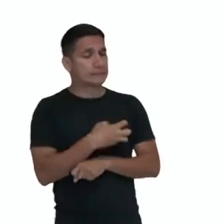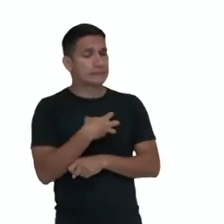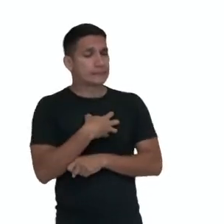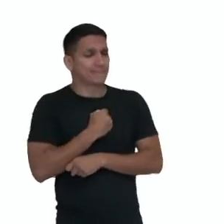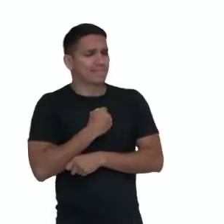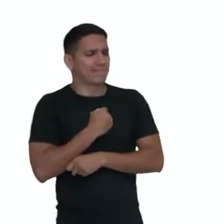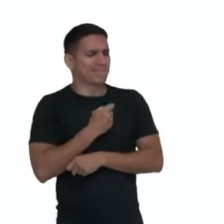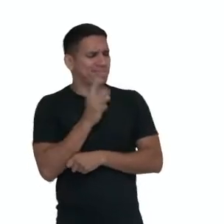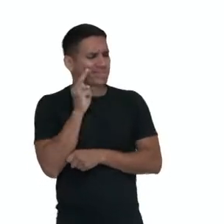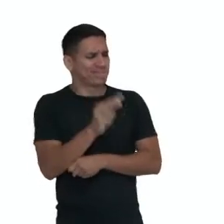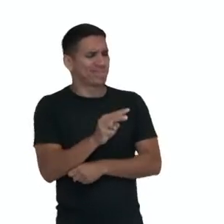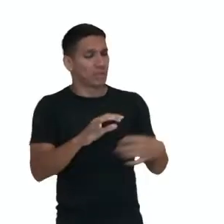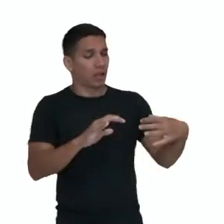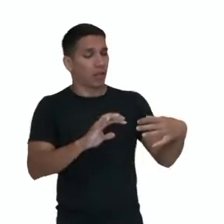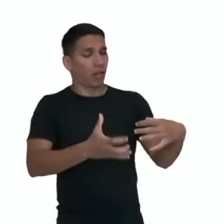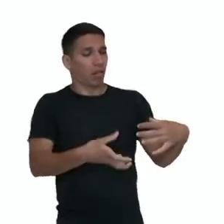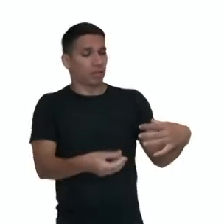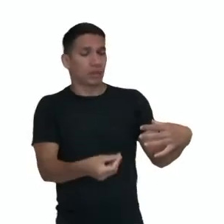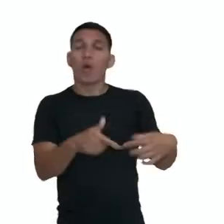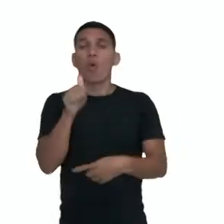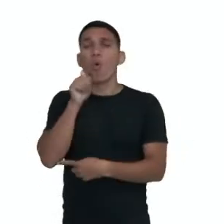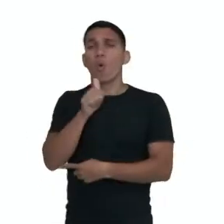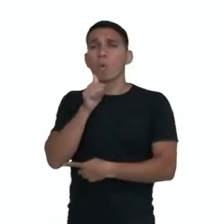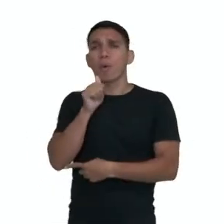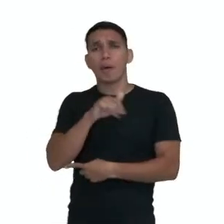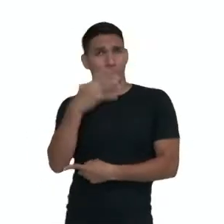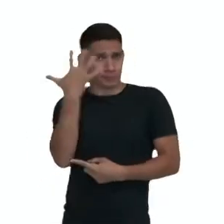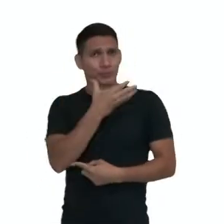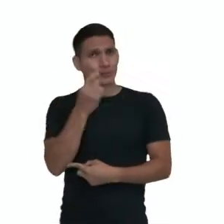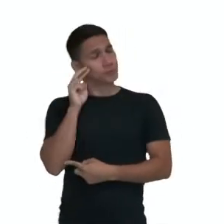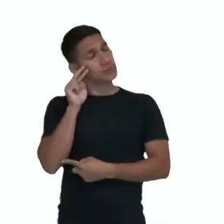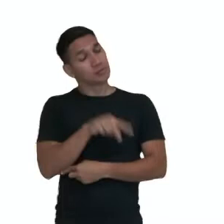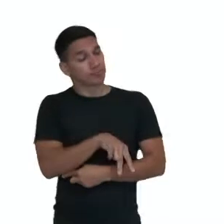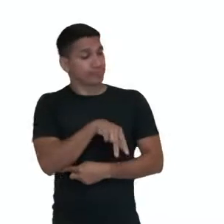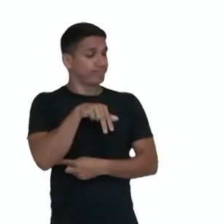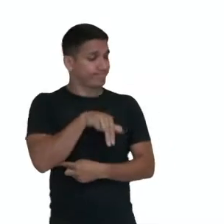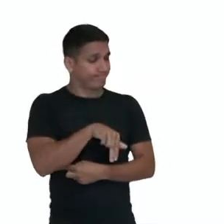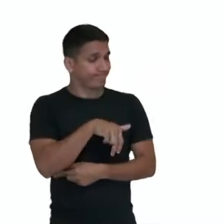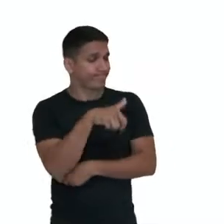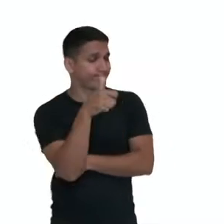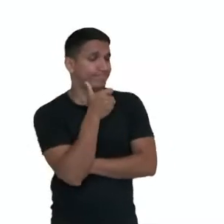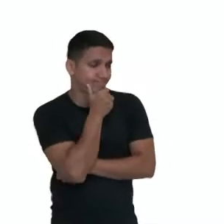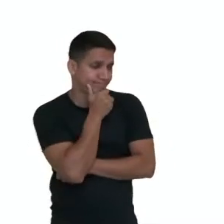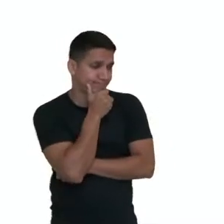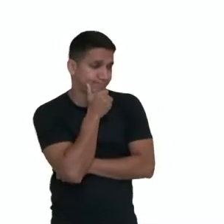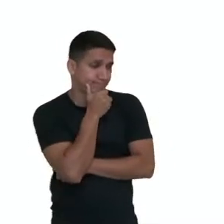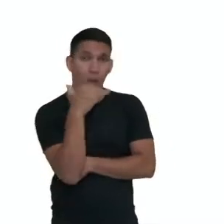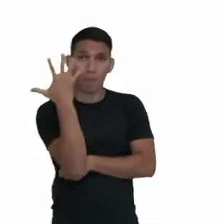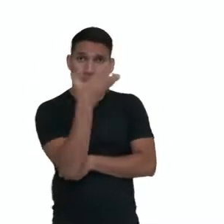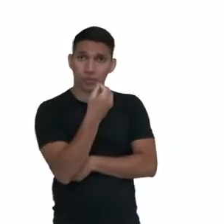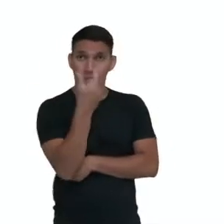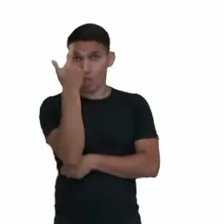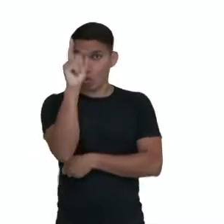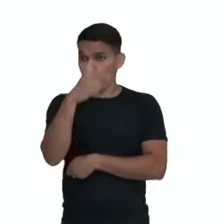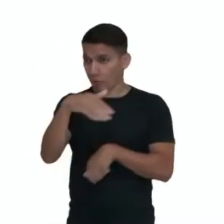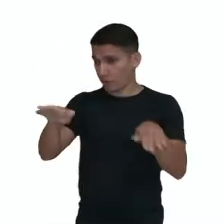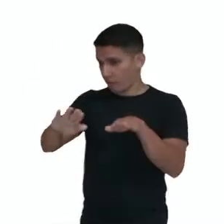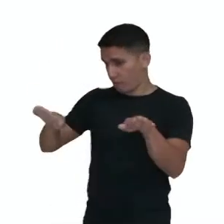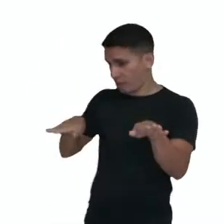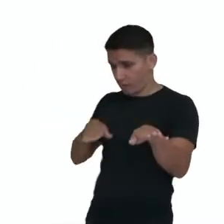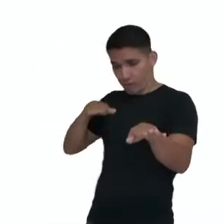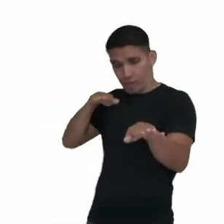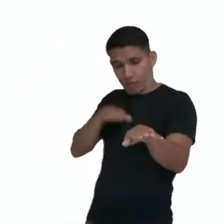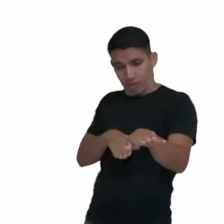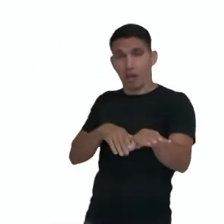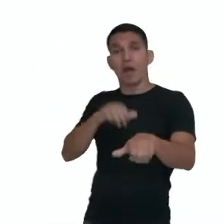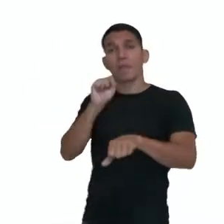desconsoladamente para o pneu, uma moça muito bonitinha. Tão bonitinha que atrás parou outro carro e dele desceu um